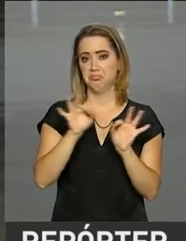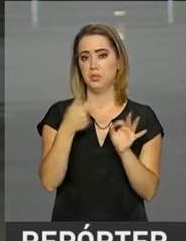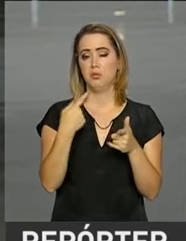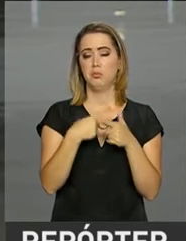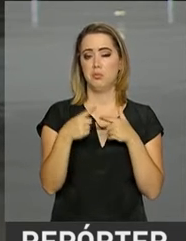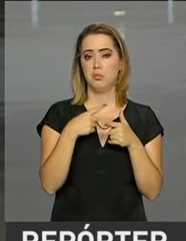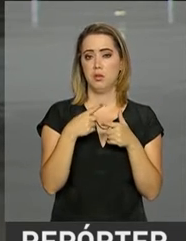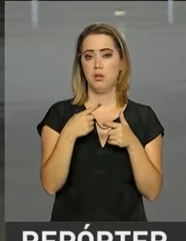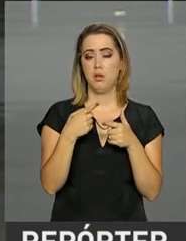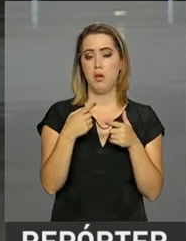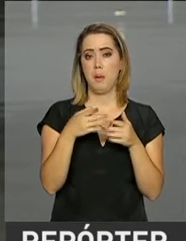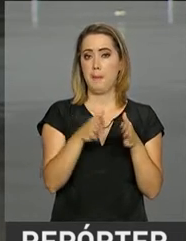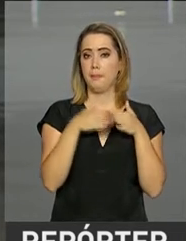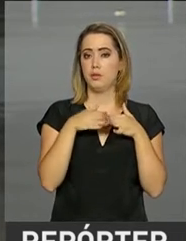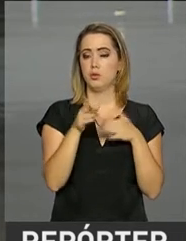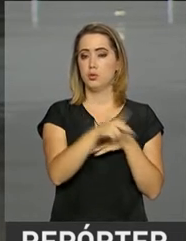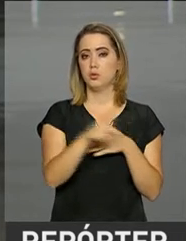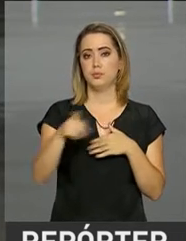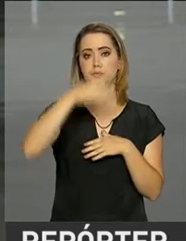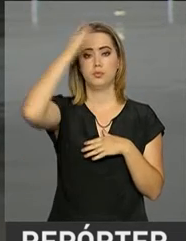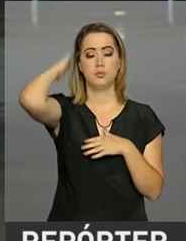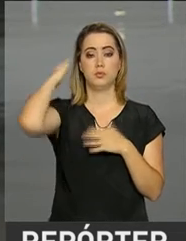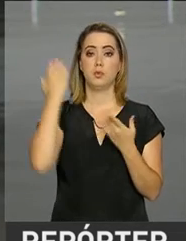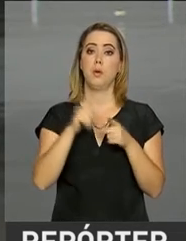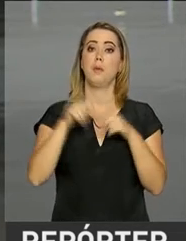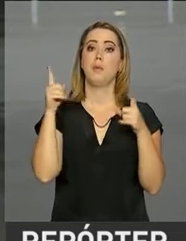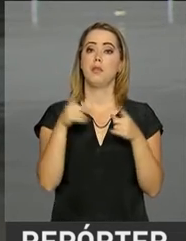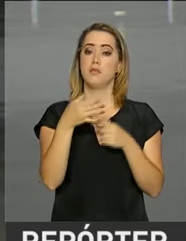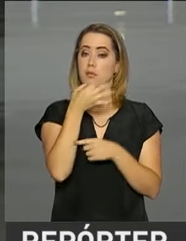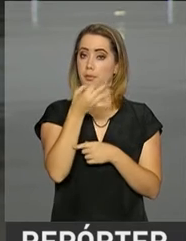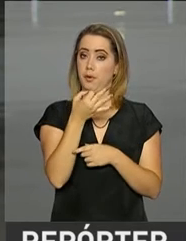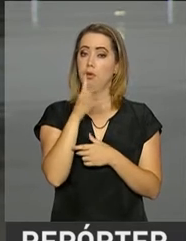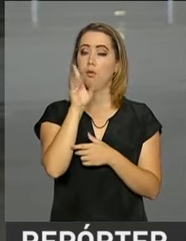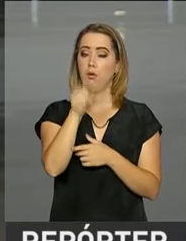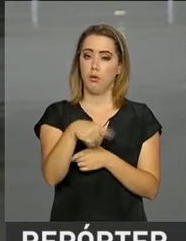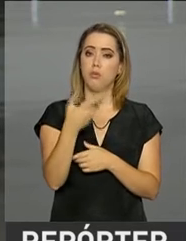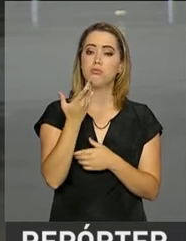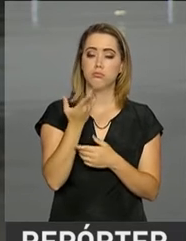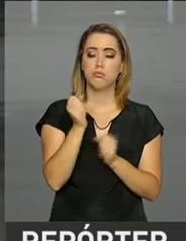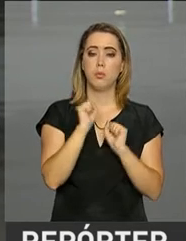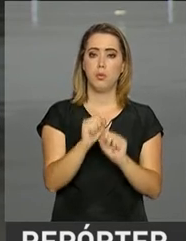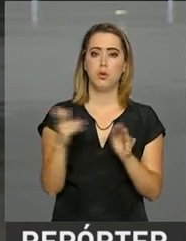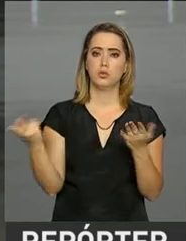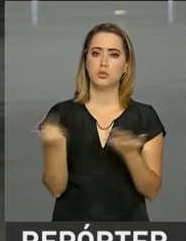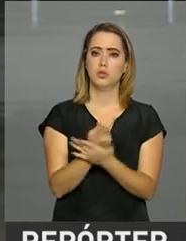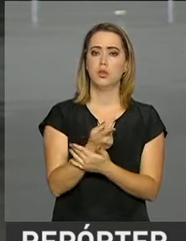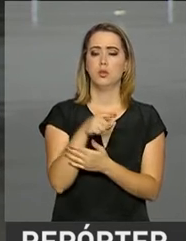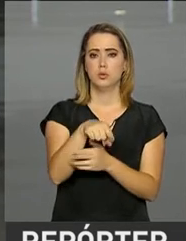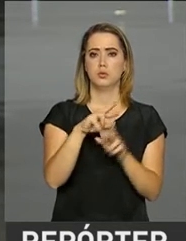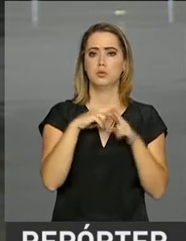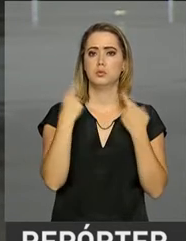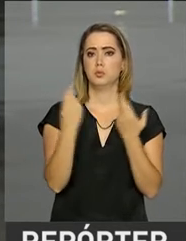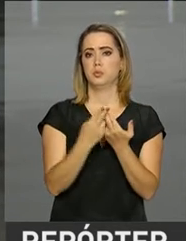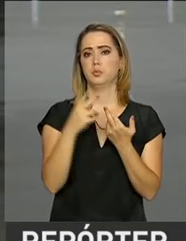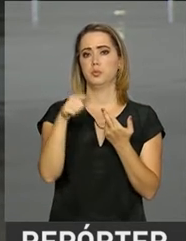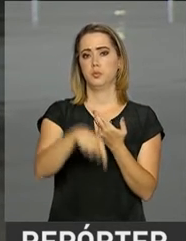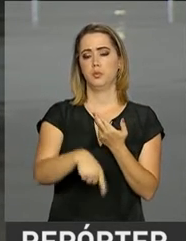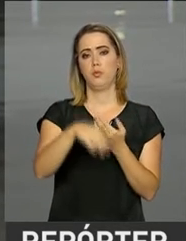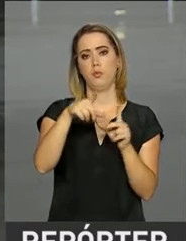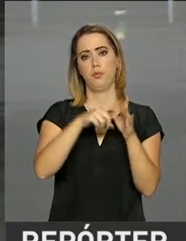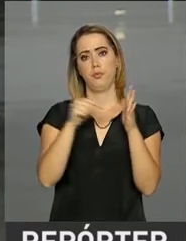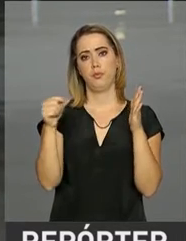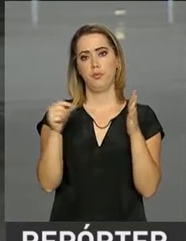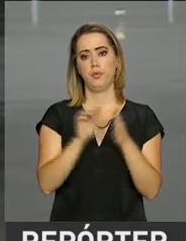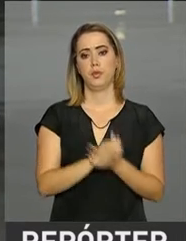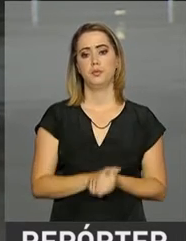solicitação ao presidente da república mas ele sugeriu que isso pode ocorrer nesta reunião iam aqui no palácio do